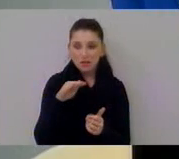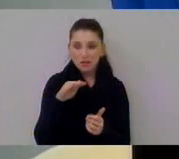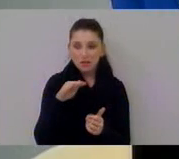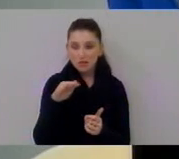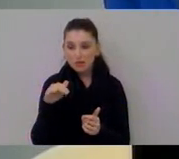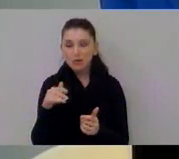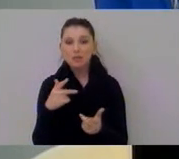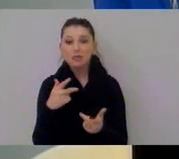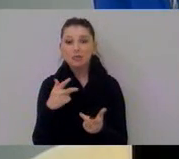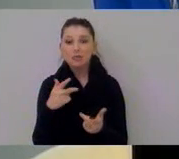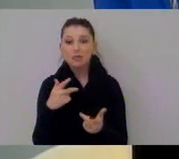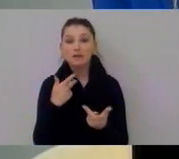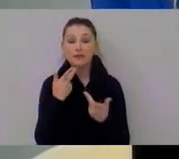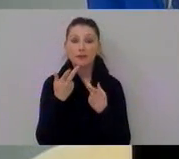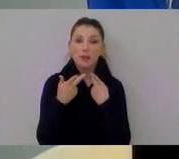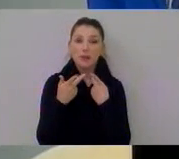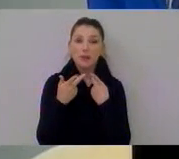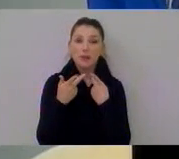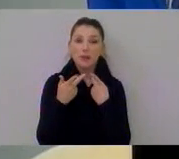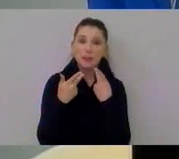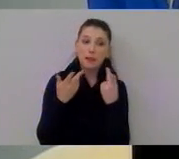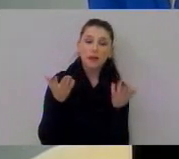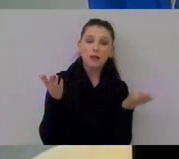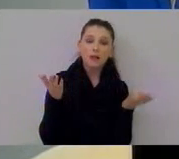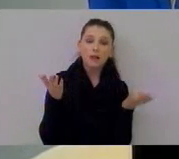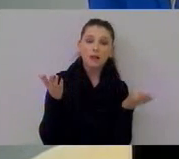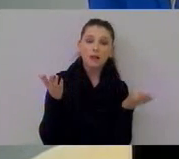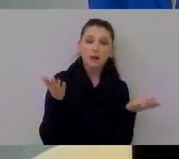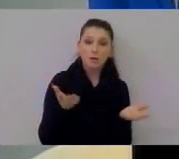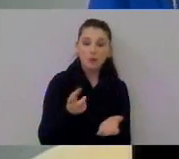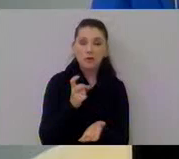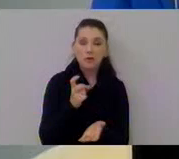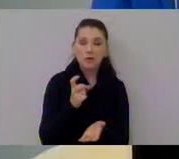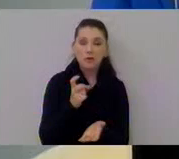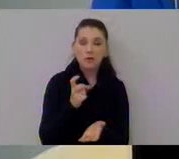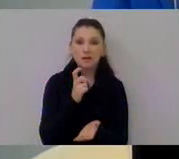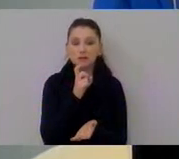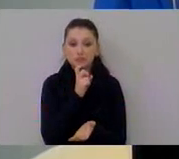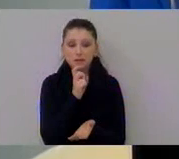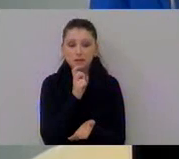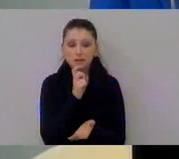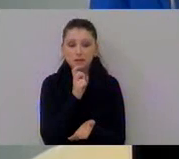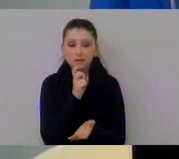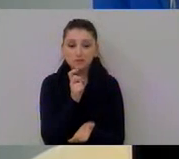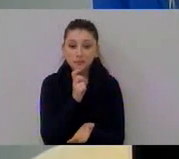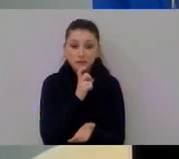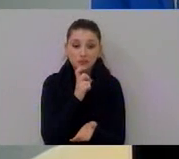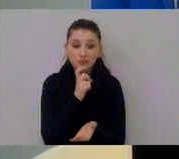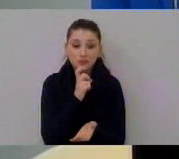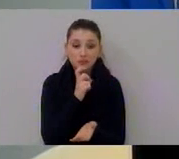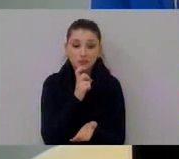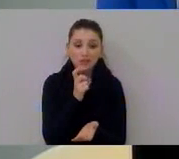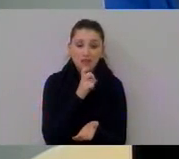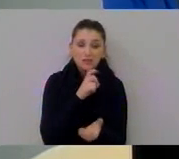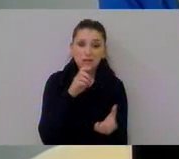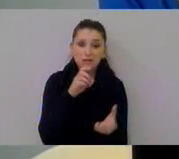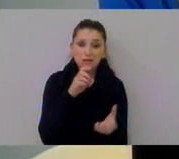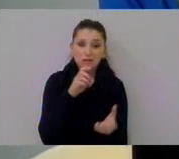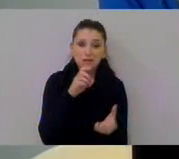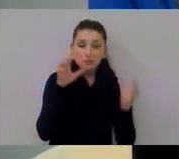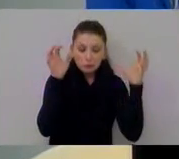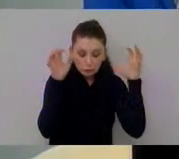principalmente agora no inverno, né, e com a chuva,